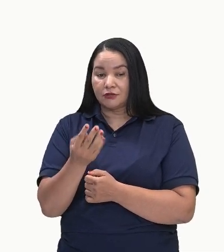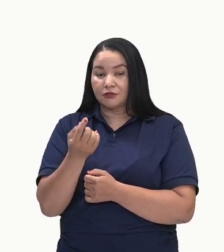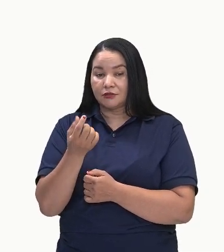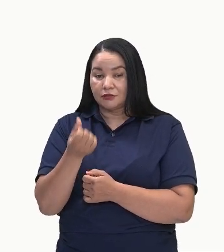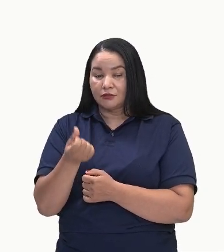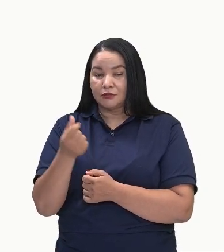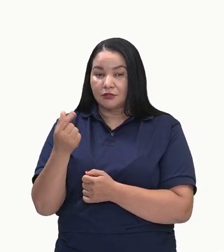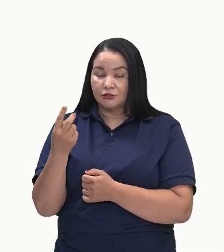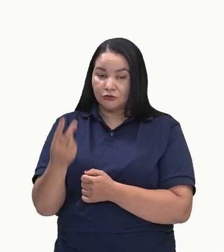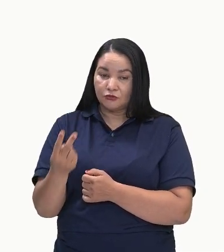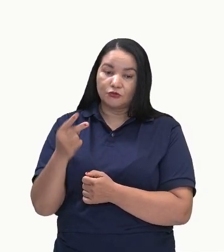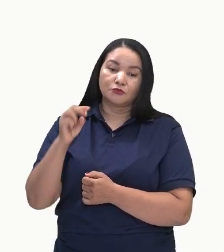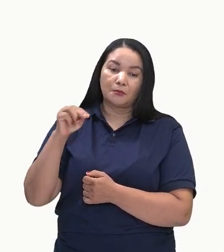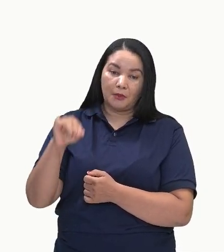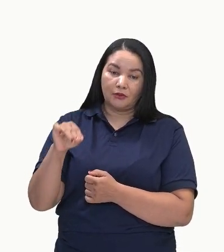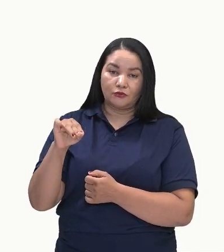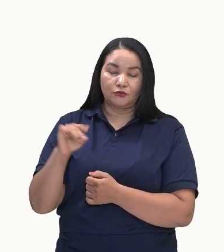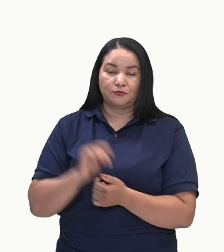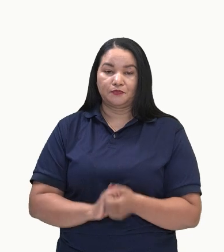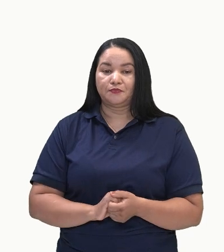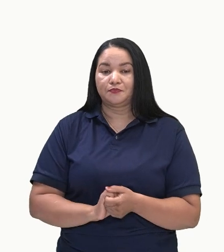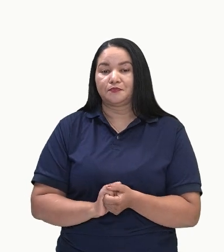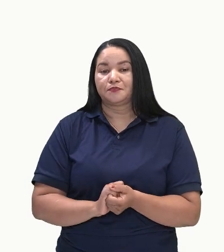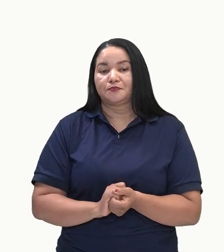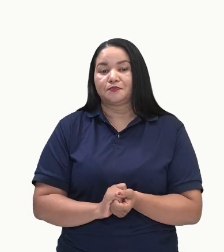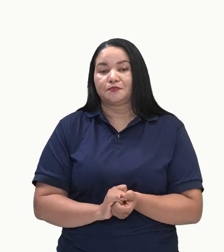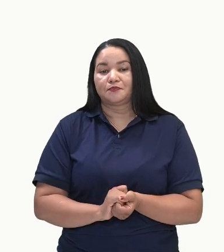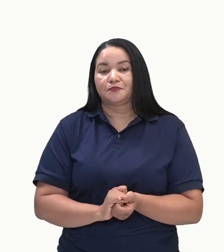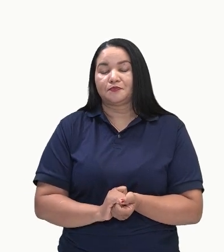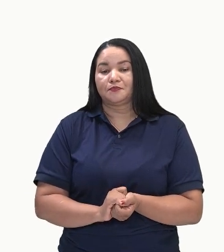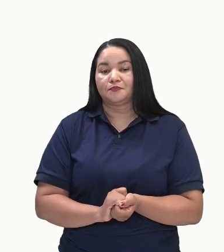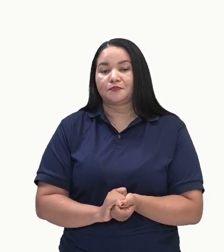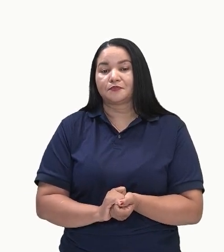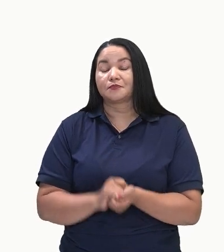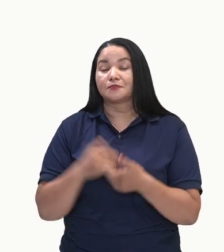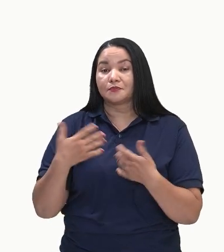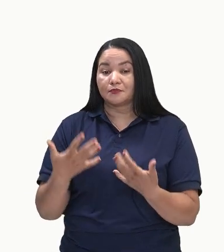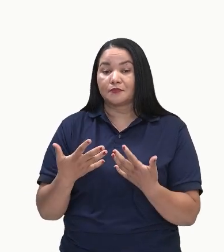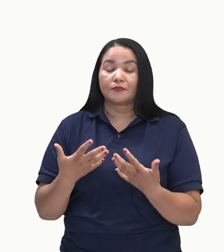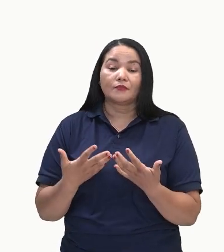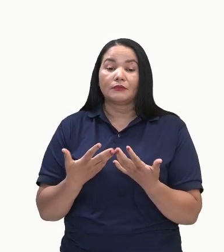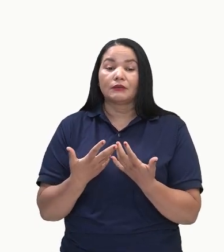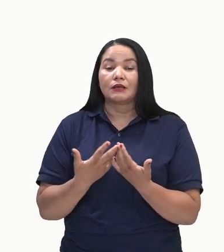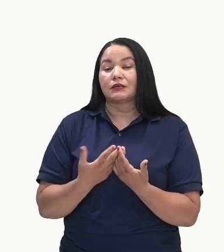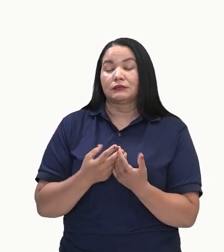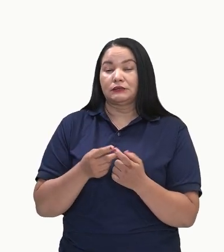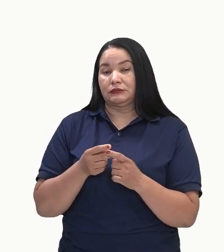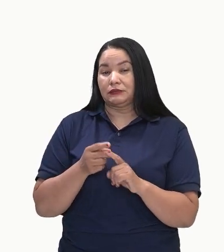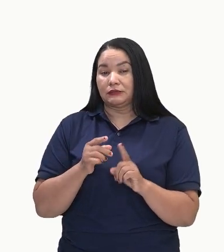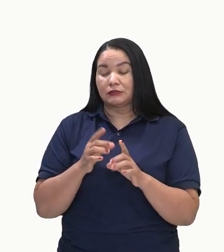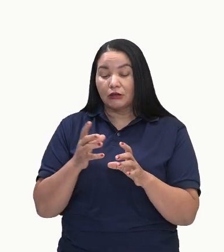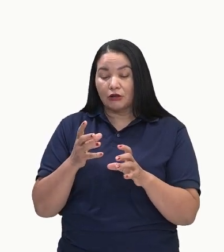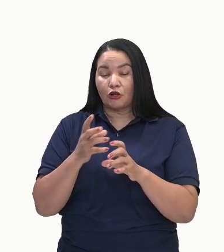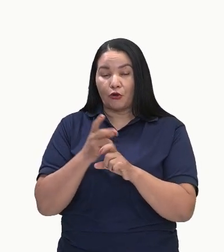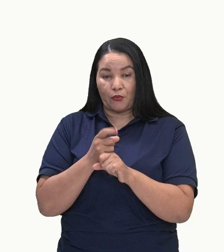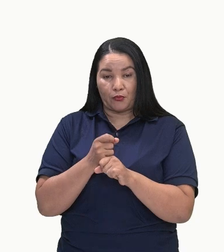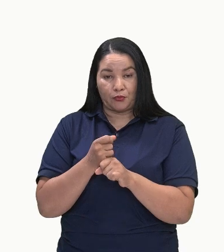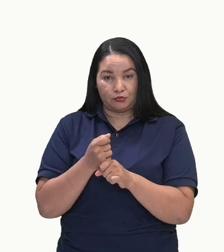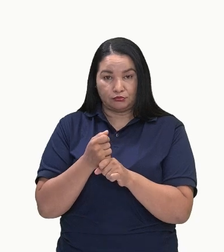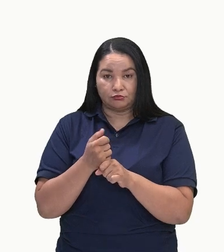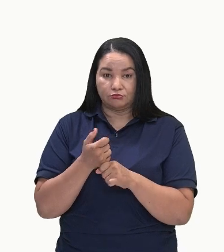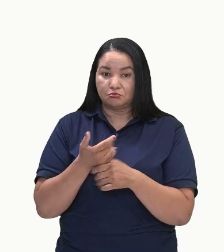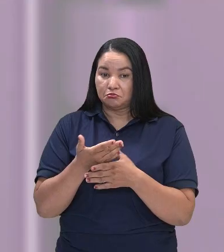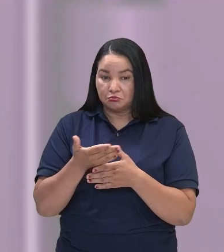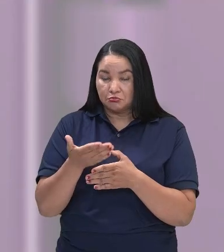57,462 metros. Vou deixar uma observação para você aqui, ó, que todos os cálculos que a gente faz quando a gente trabalha aqui com o valor